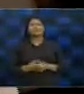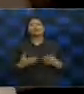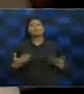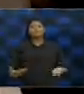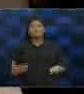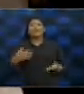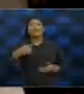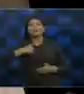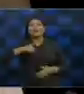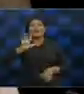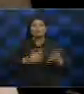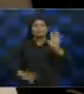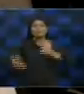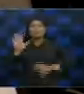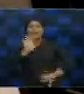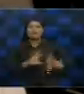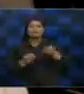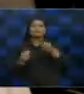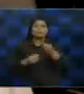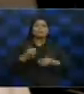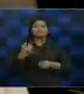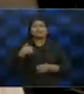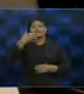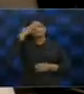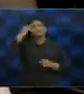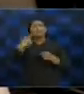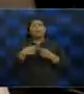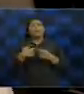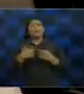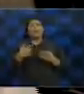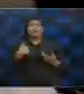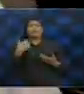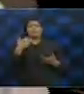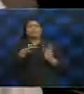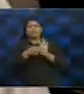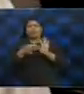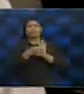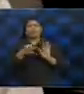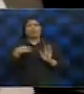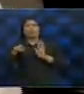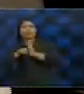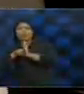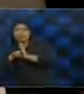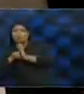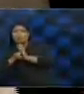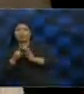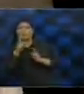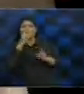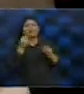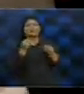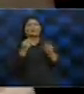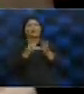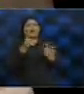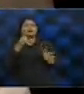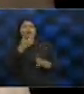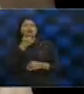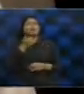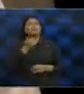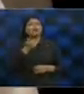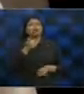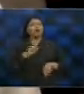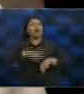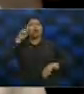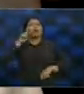com isso. Então eu não me preparo para debate porque eu considero uma coisa artificial. Não quero virar boneco de marqueteiro, eu quero simplesmente ser o que eu